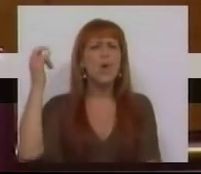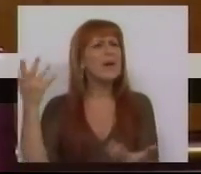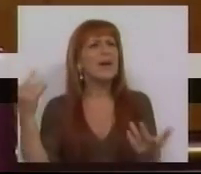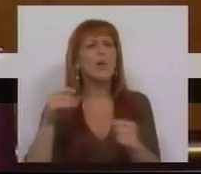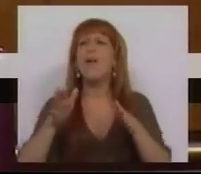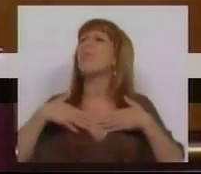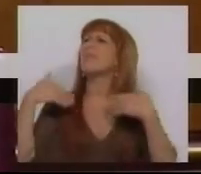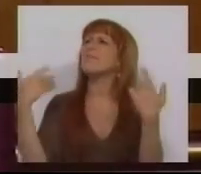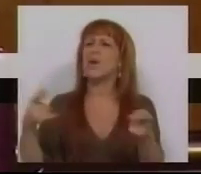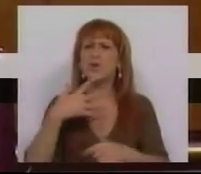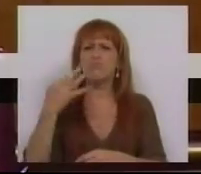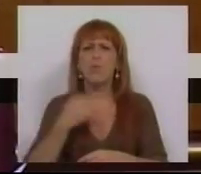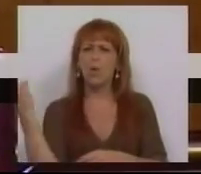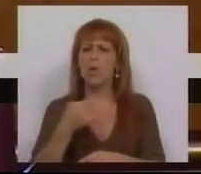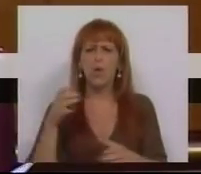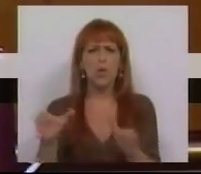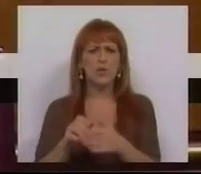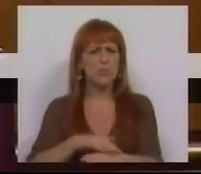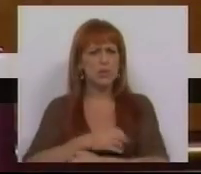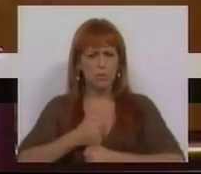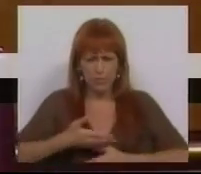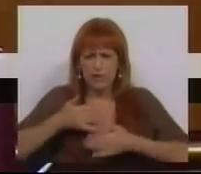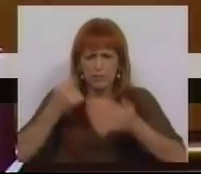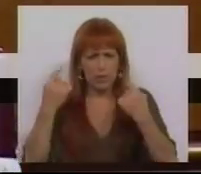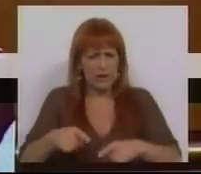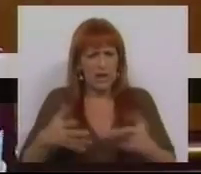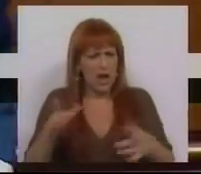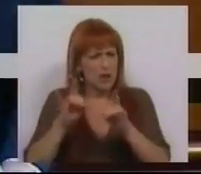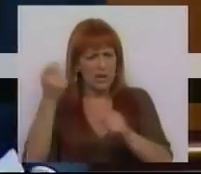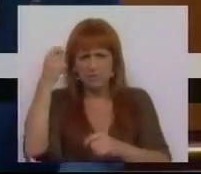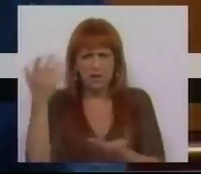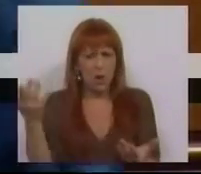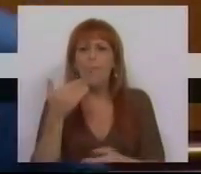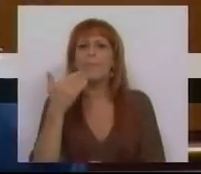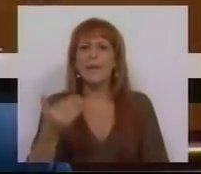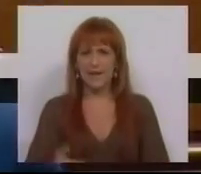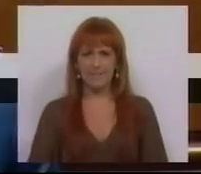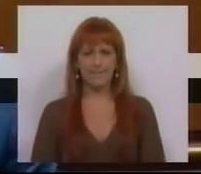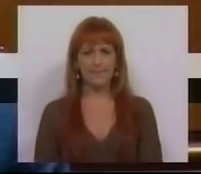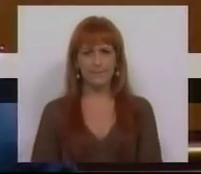com admissão em bloco dos bons profissionais que temos no Hospital São João. Obrigado.